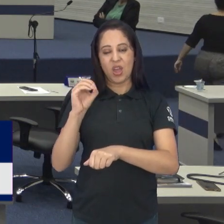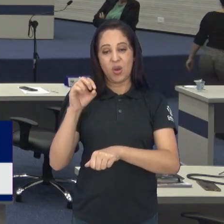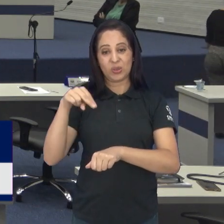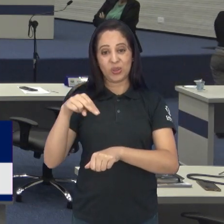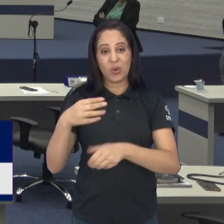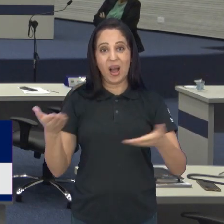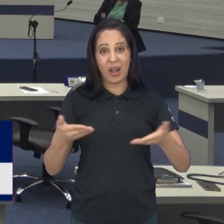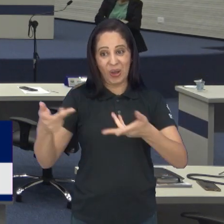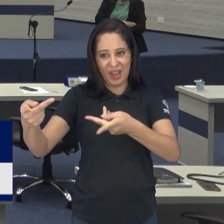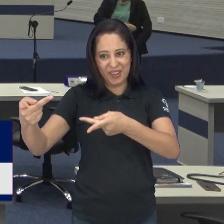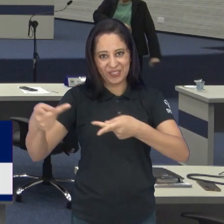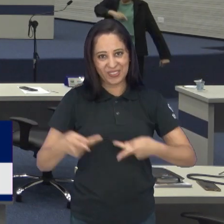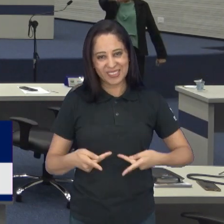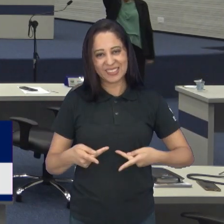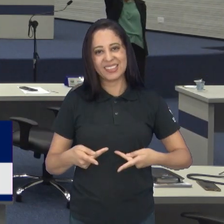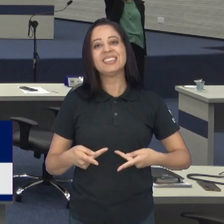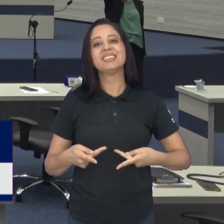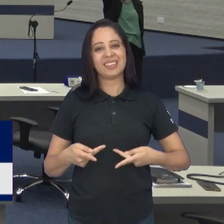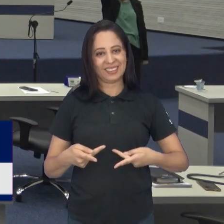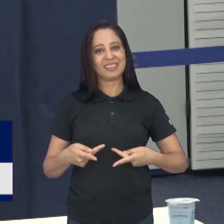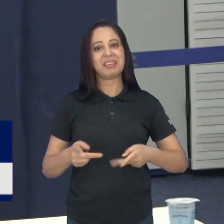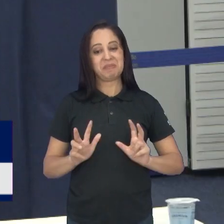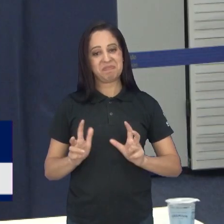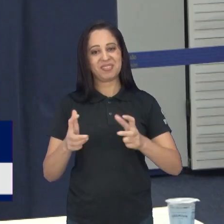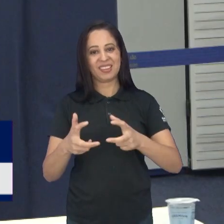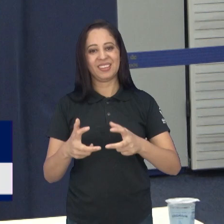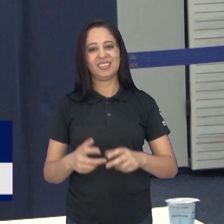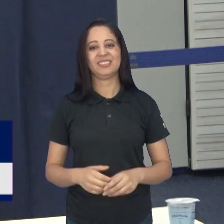que visita a nossa casa hoje. Né?